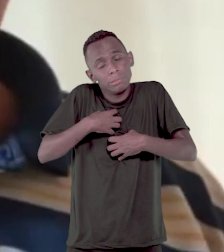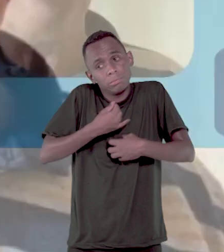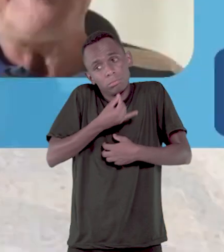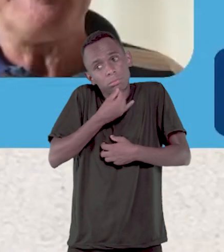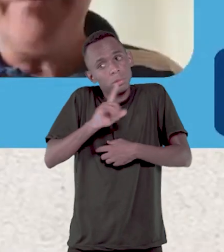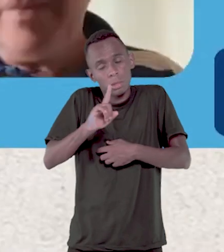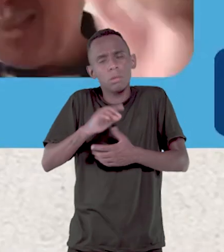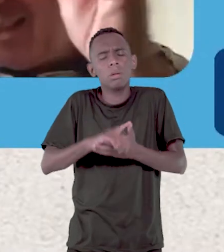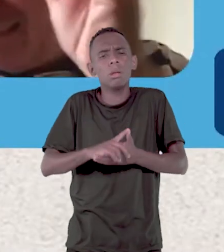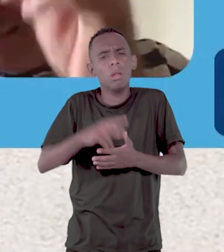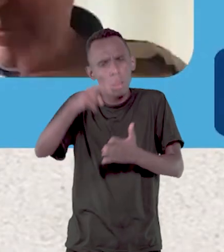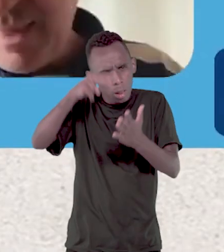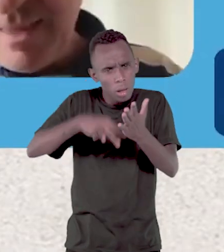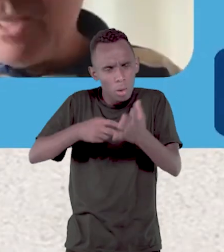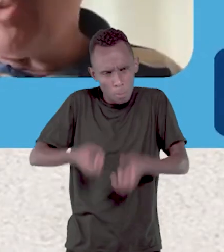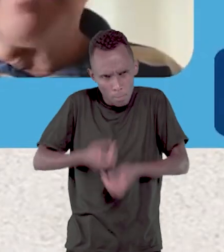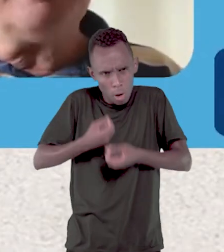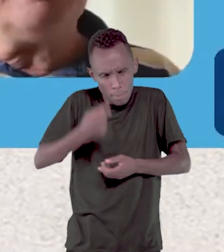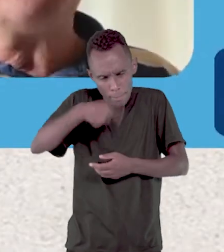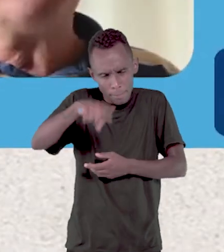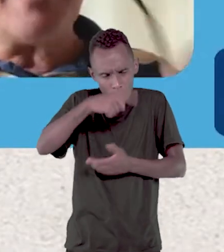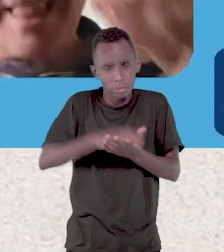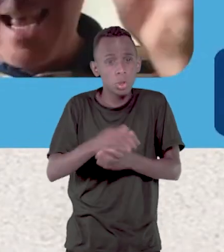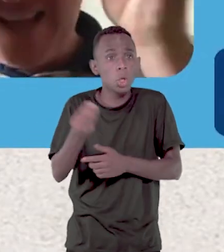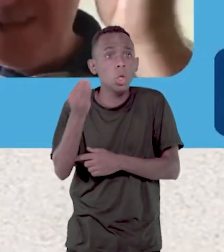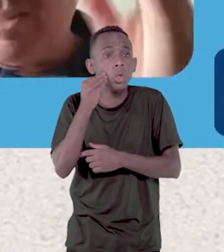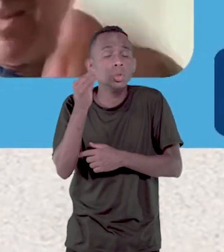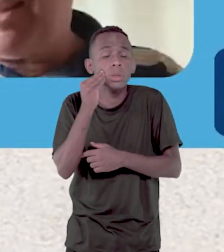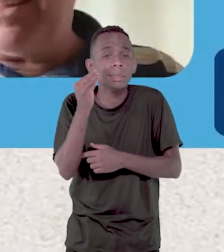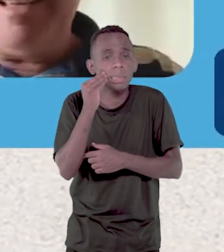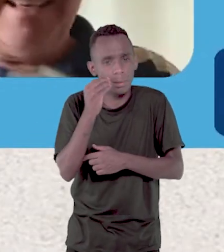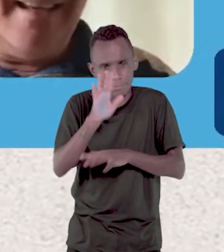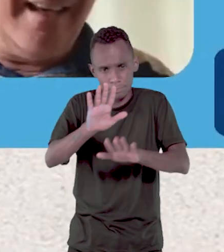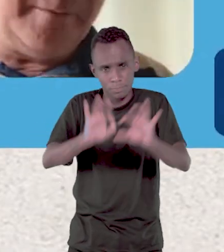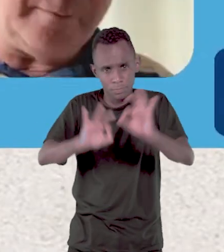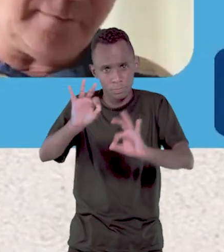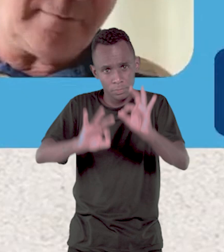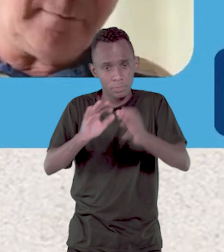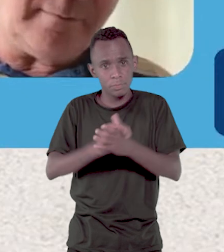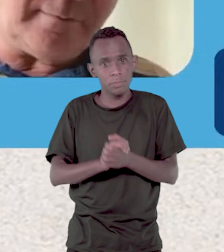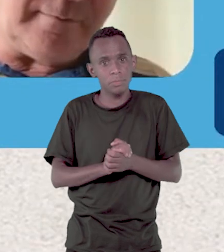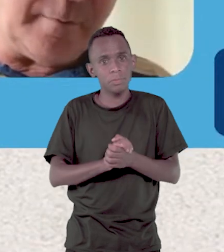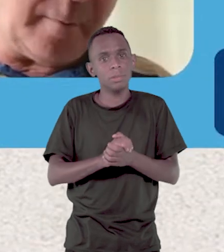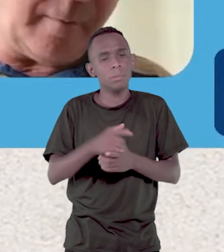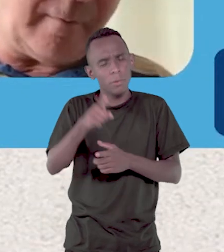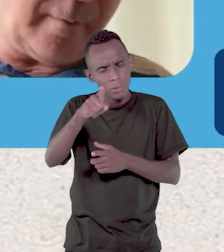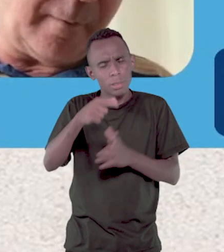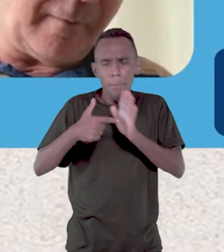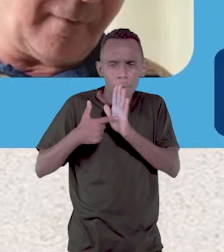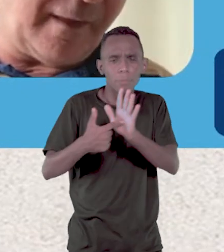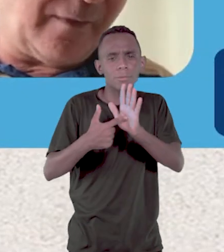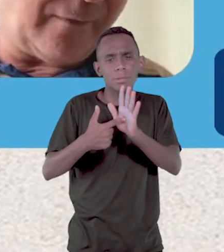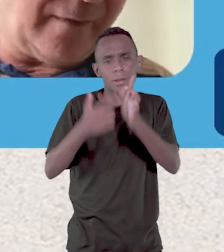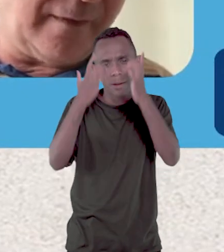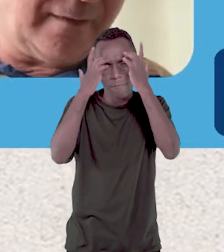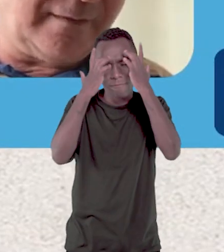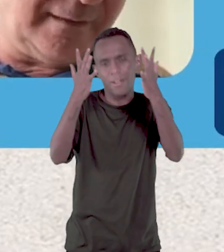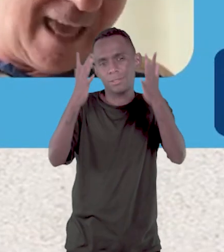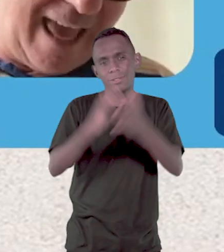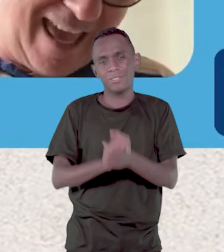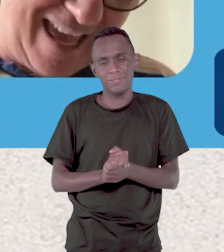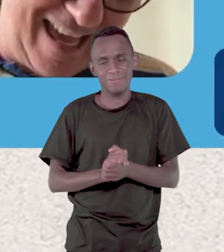então lê um poema para a gente, só para Deixa eu tentar. para você se contradizer com mais